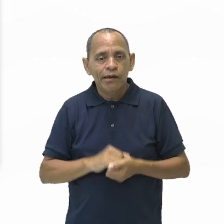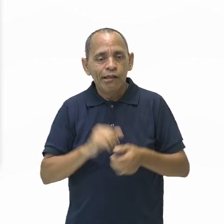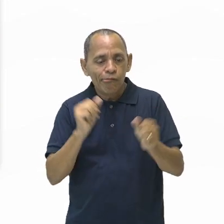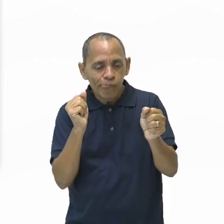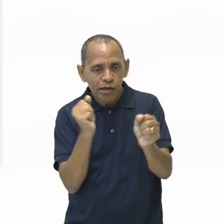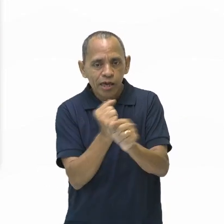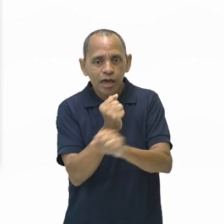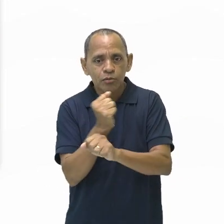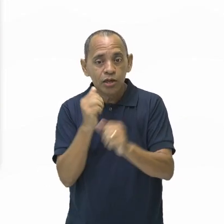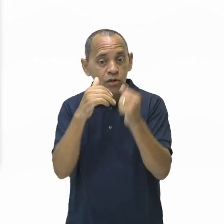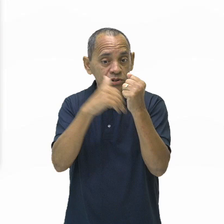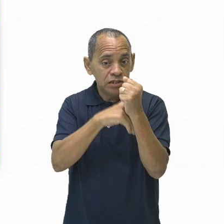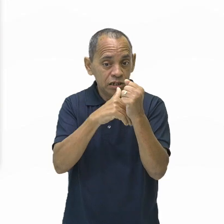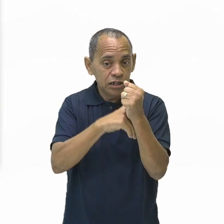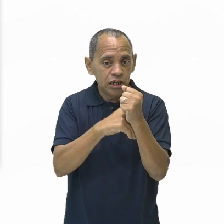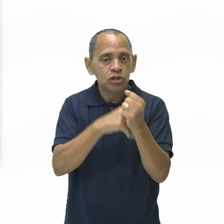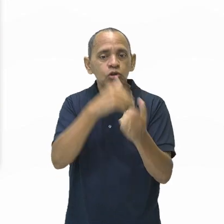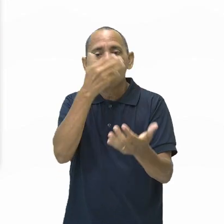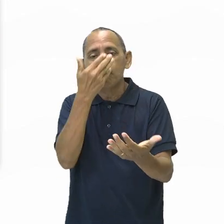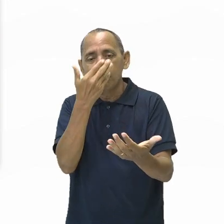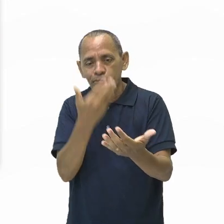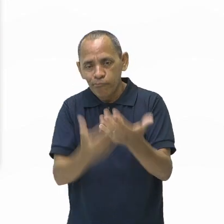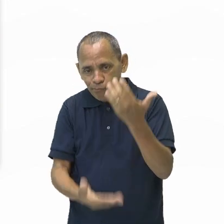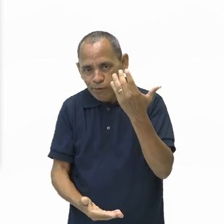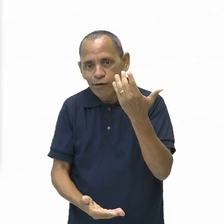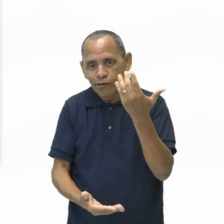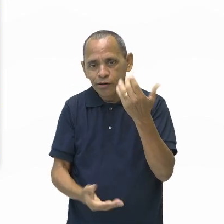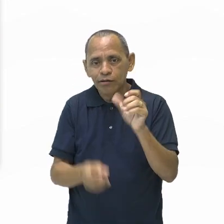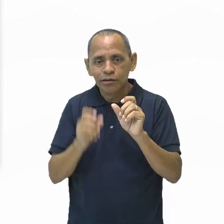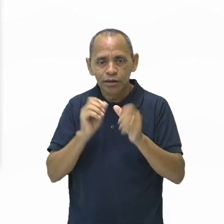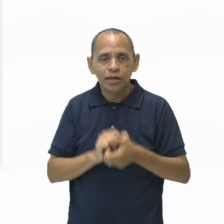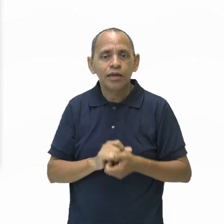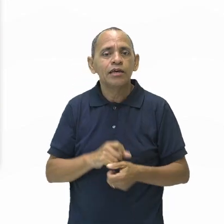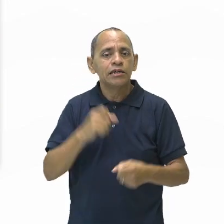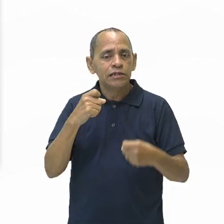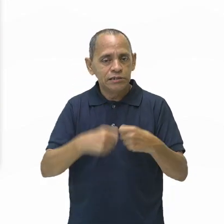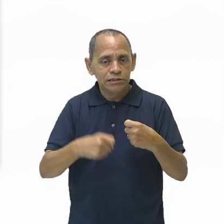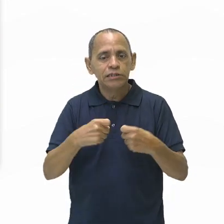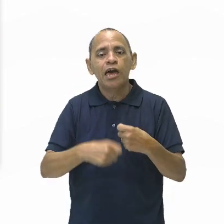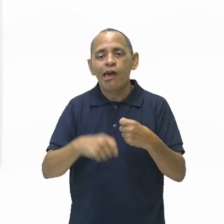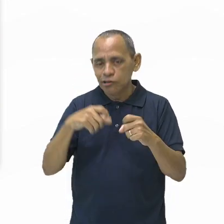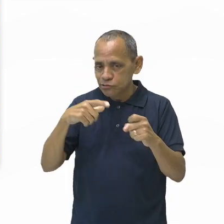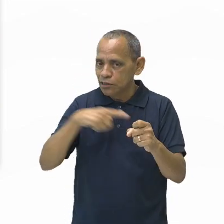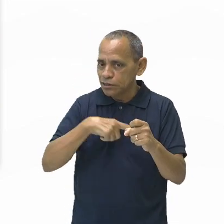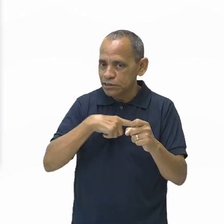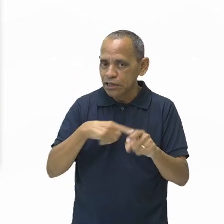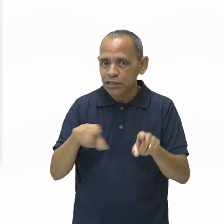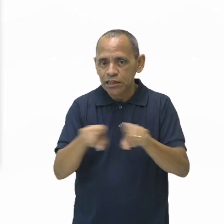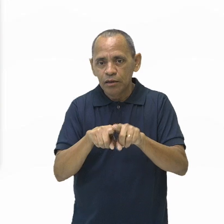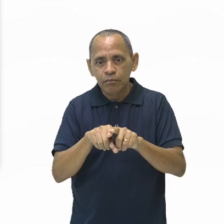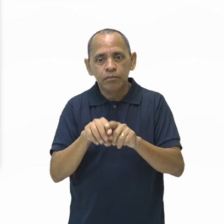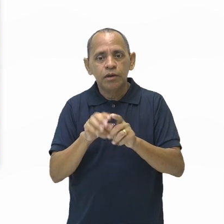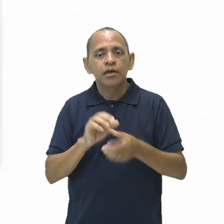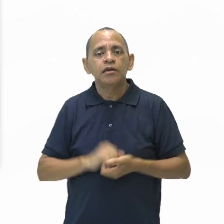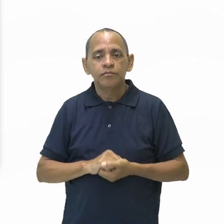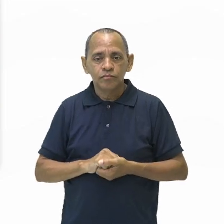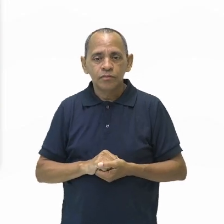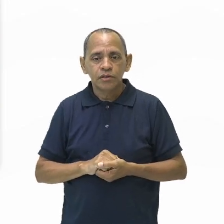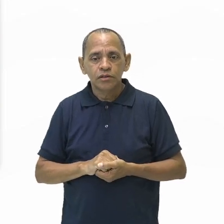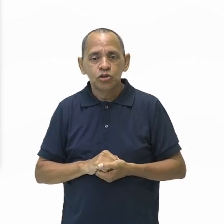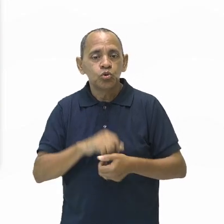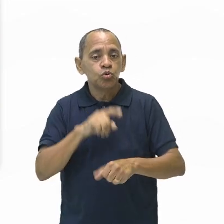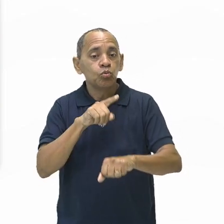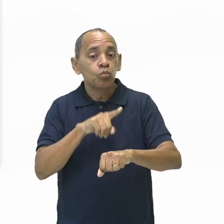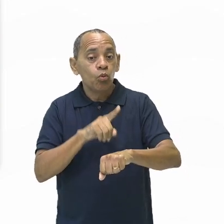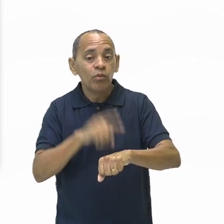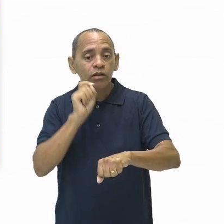segredo, né? A perda da virgindade. Então, como é que ela quebra esse segredo? A partir do momento que ela se entrega para Martim. Então,